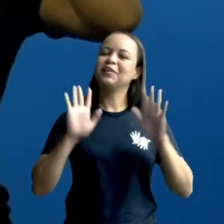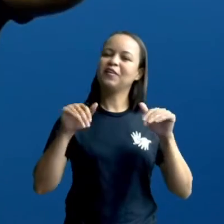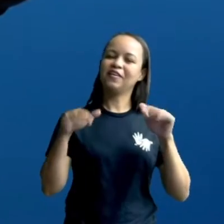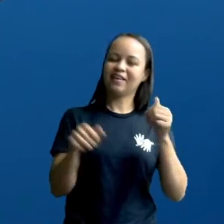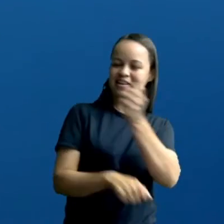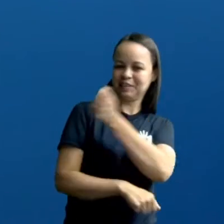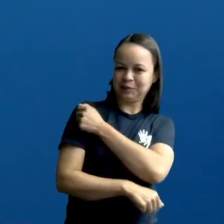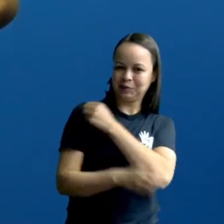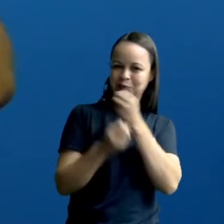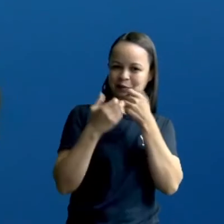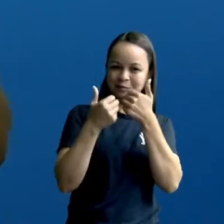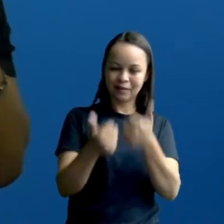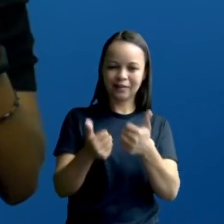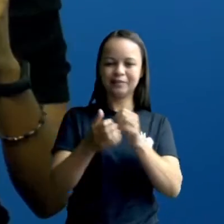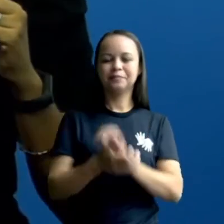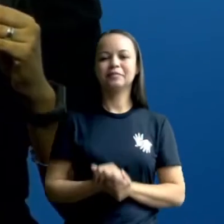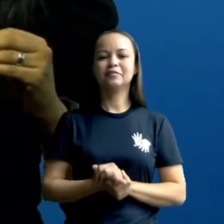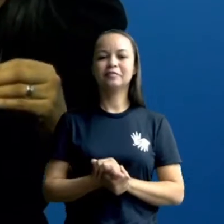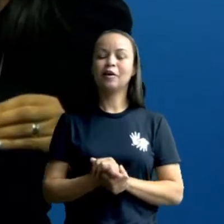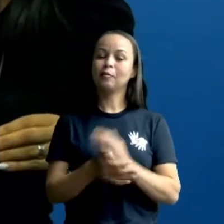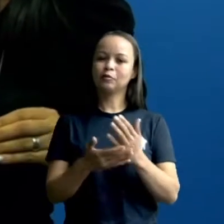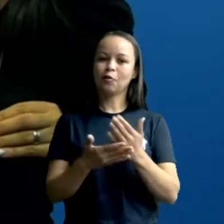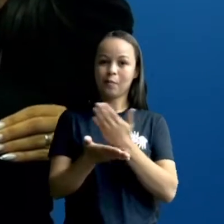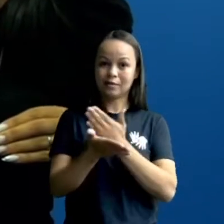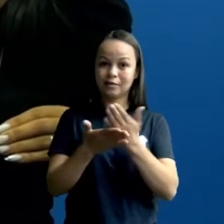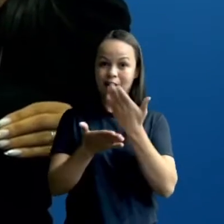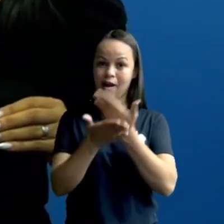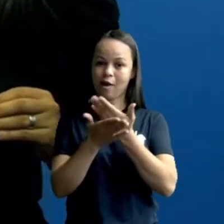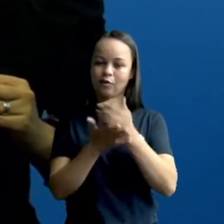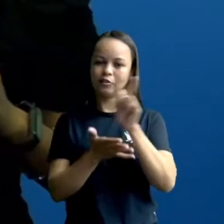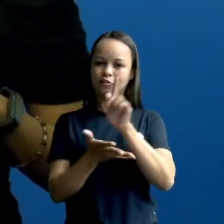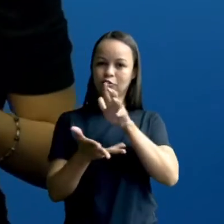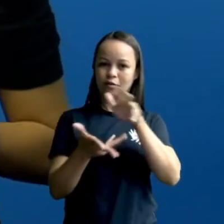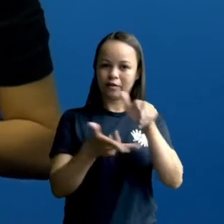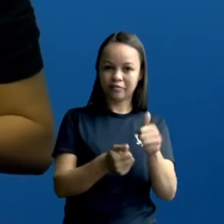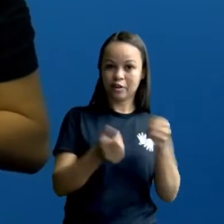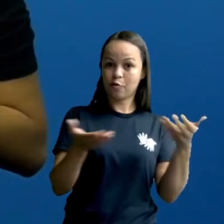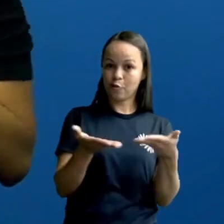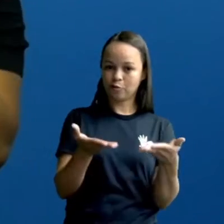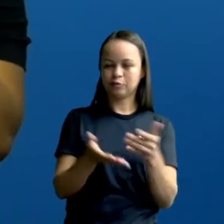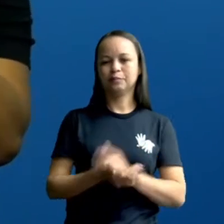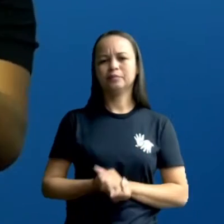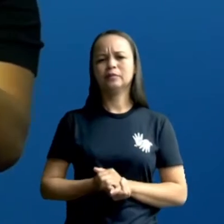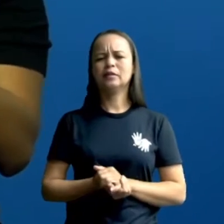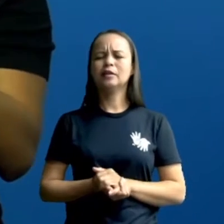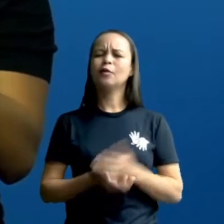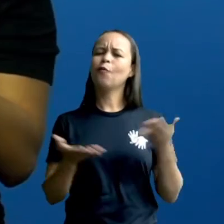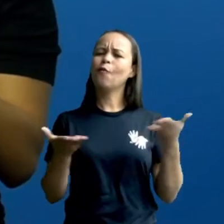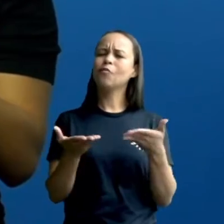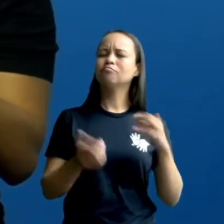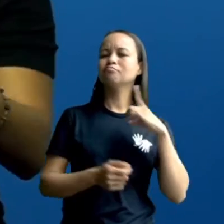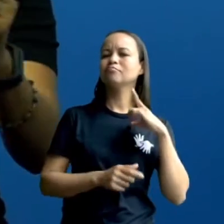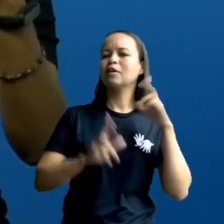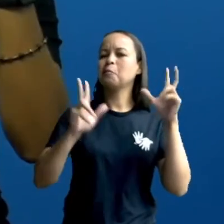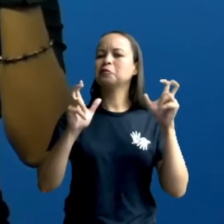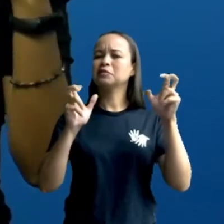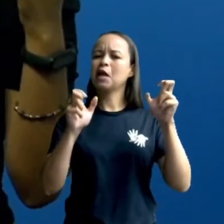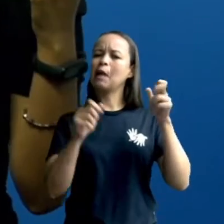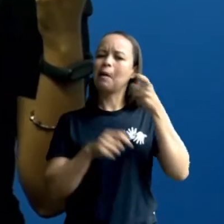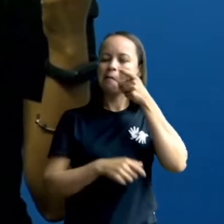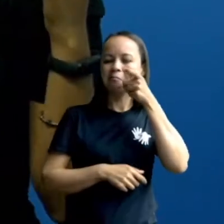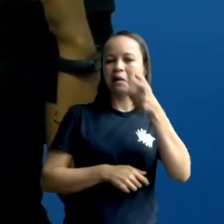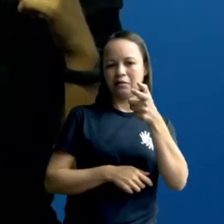Olá, crianças, tudo bom? Vamos para mais uma aula de geografia hoje? E hoje temos um tema bem interessante para a